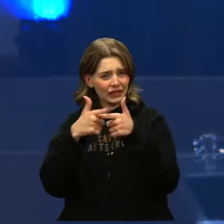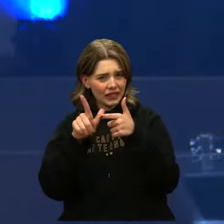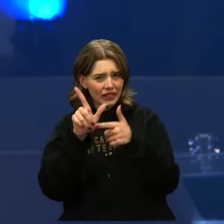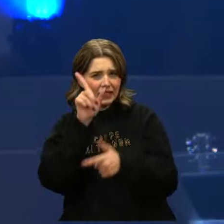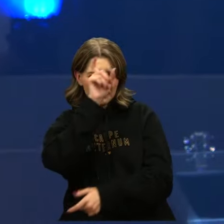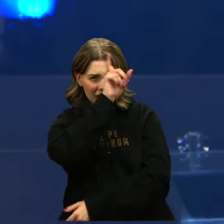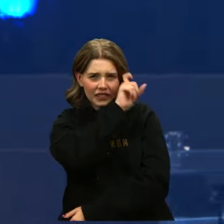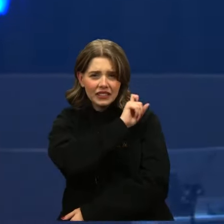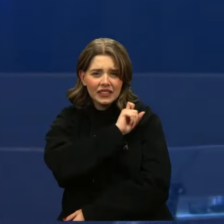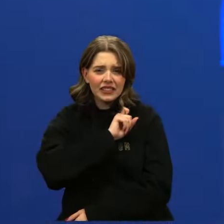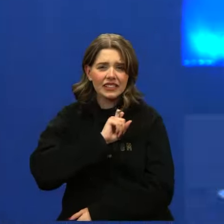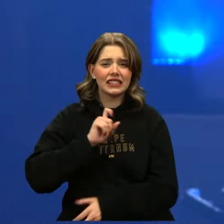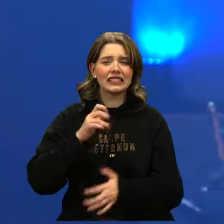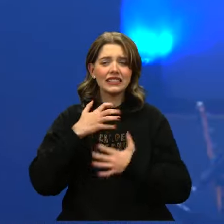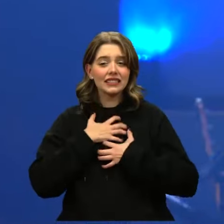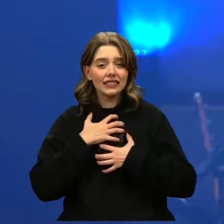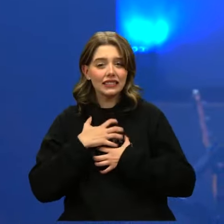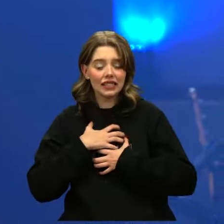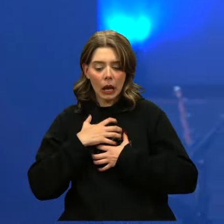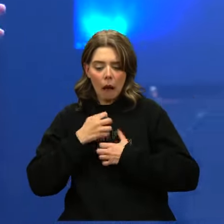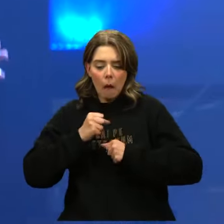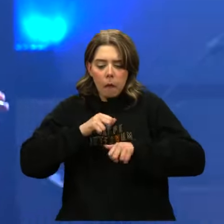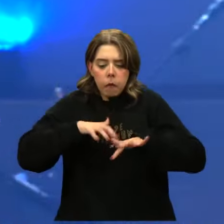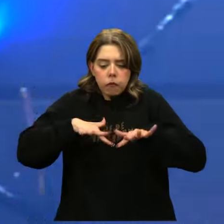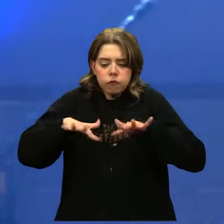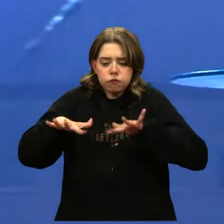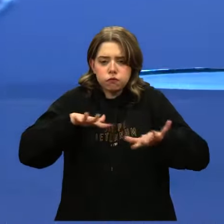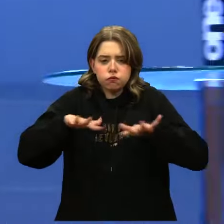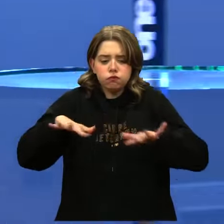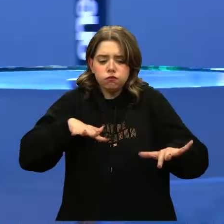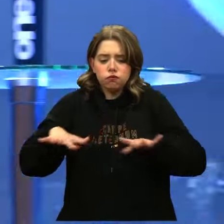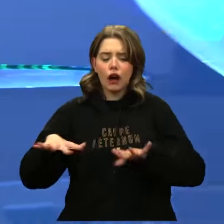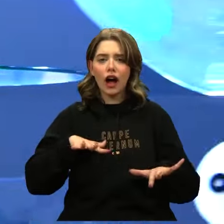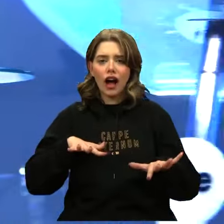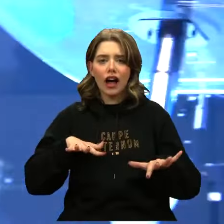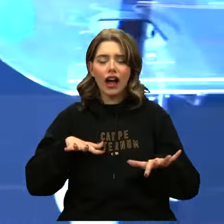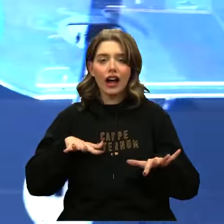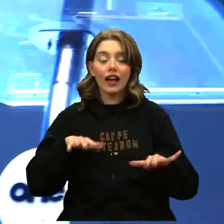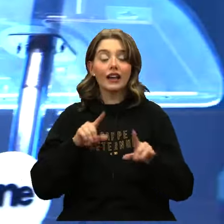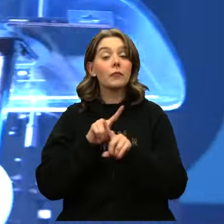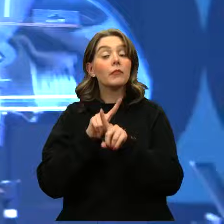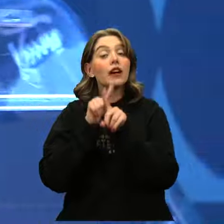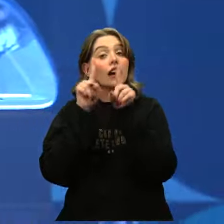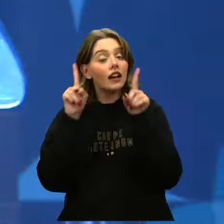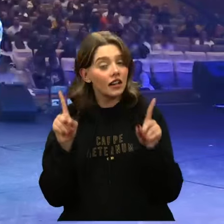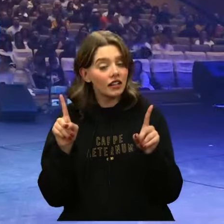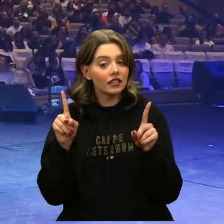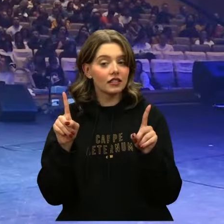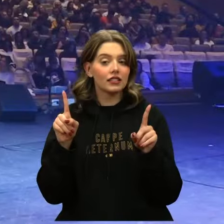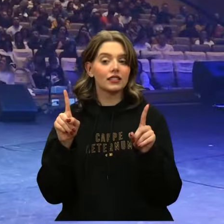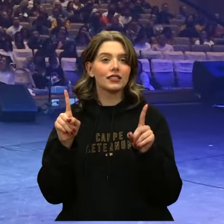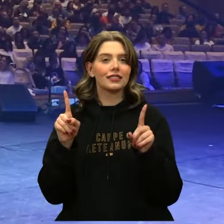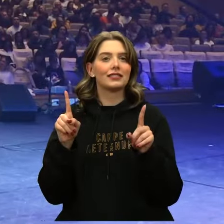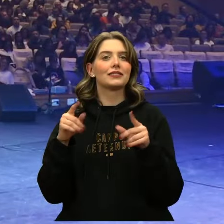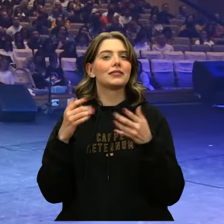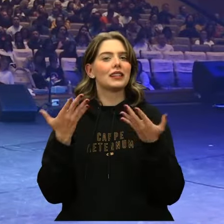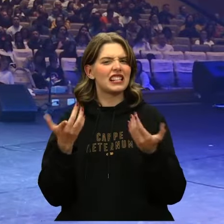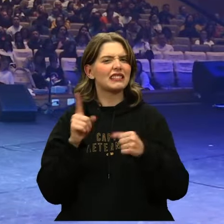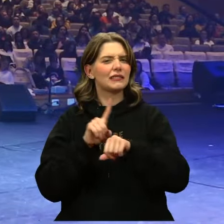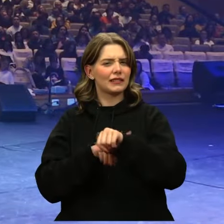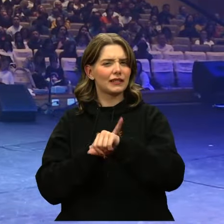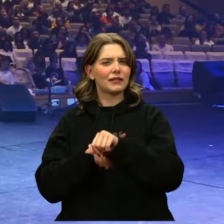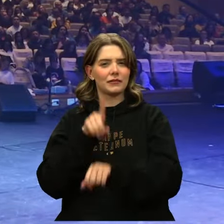eles conseguiam sentir o chão tremendo nos seus pés. Porém, em meio a essas circunstâncias,